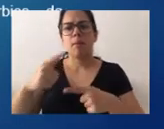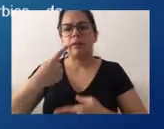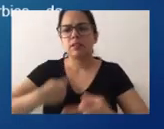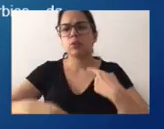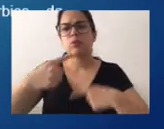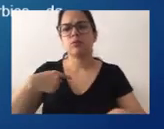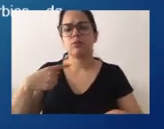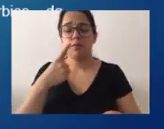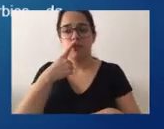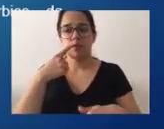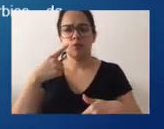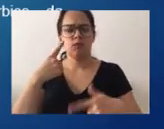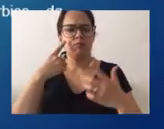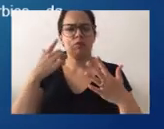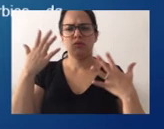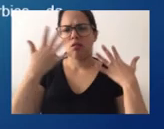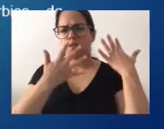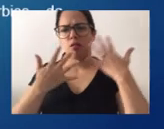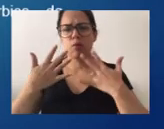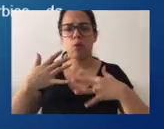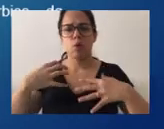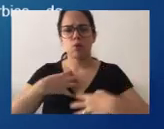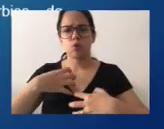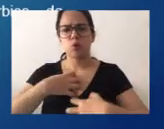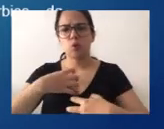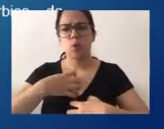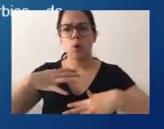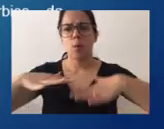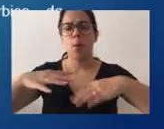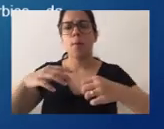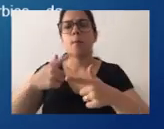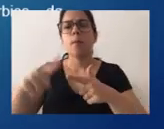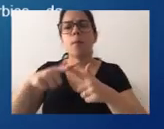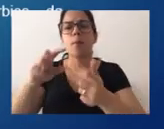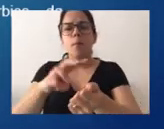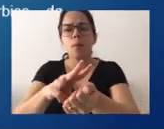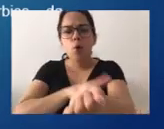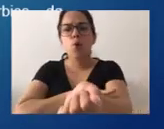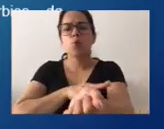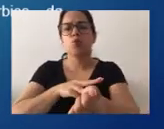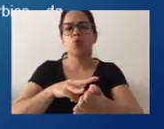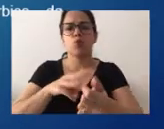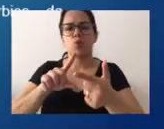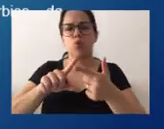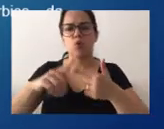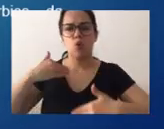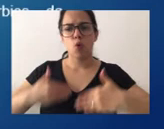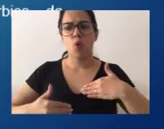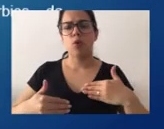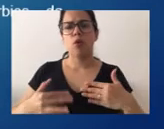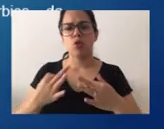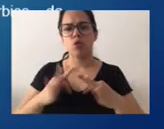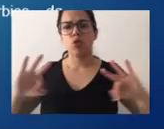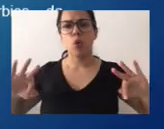distúrbios sensoriais e motores, problemas musculoesqueléticos, né, como problemas aí nas articulações, lombalgias e distúrbios